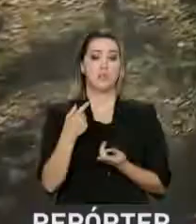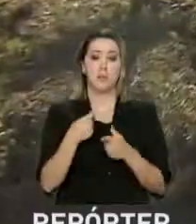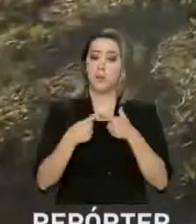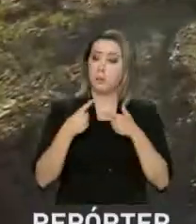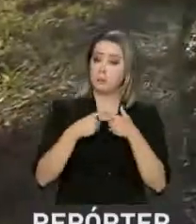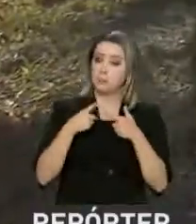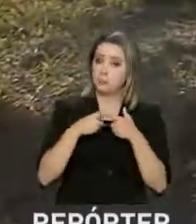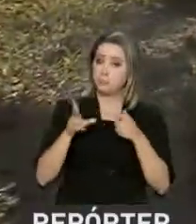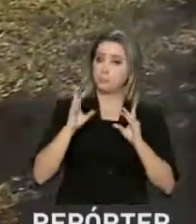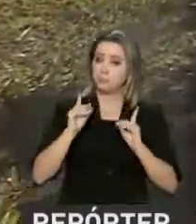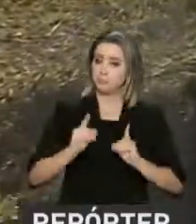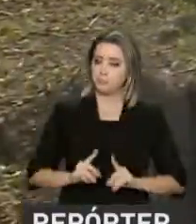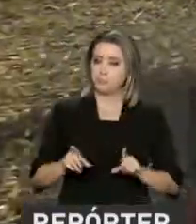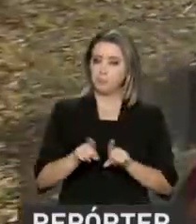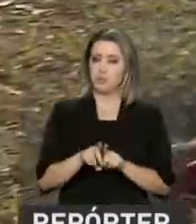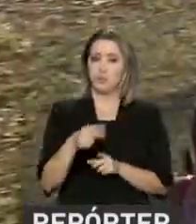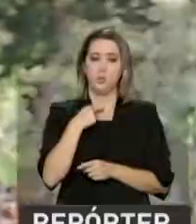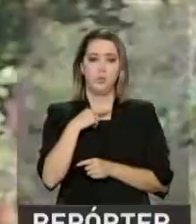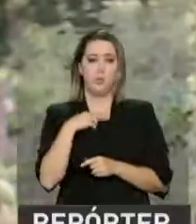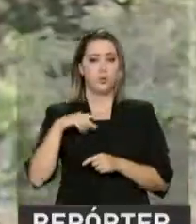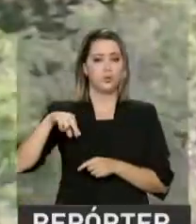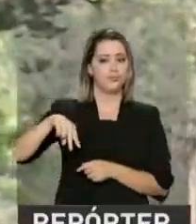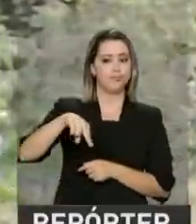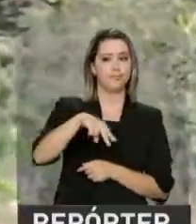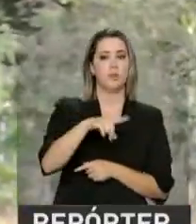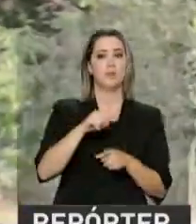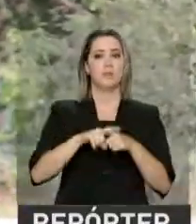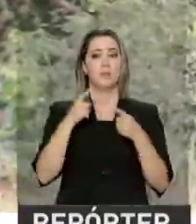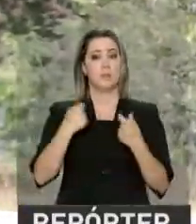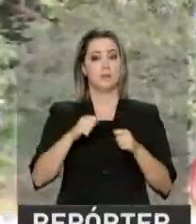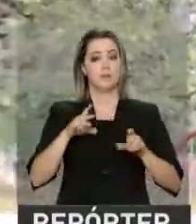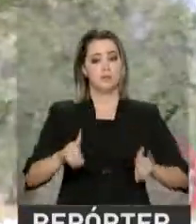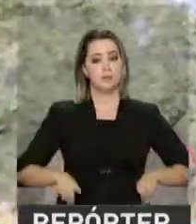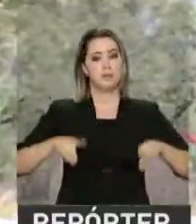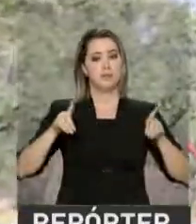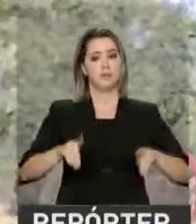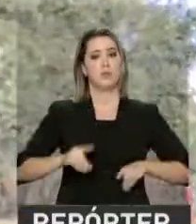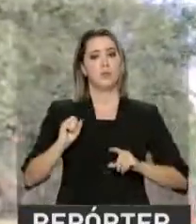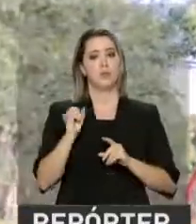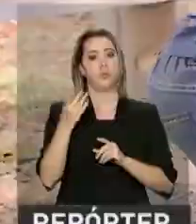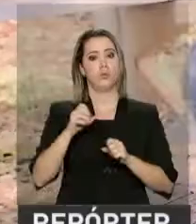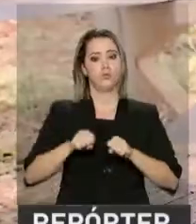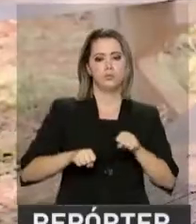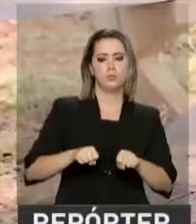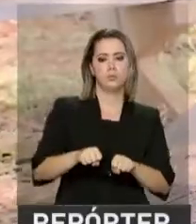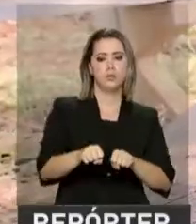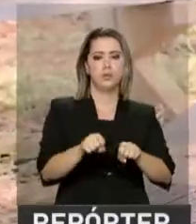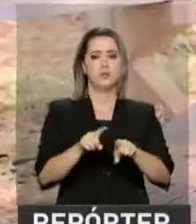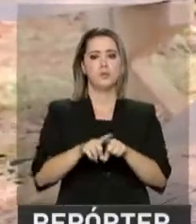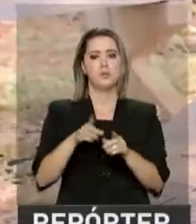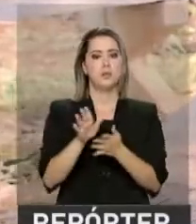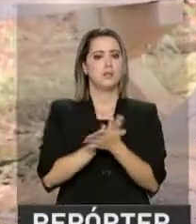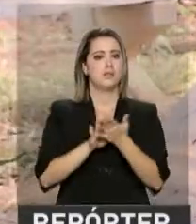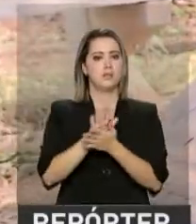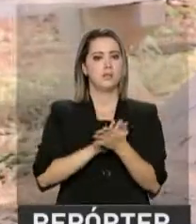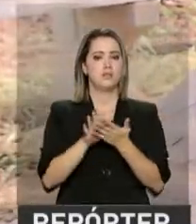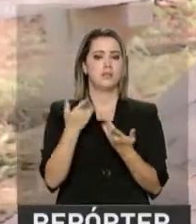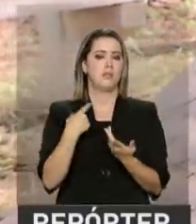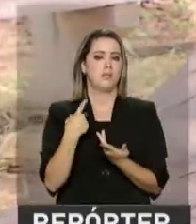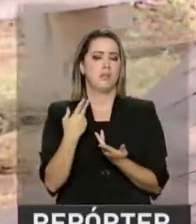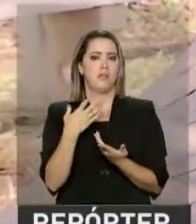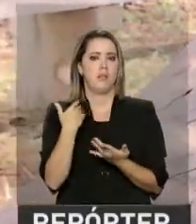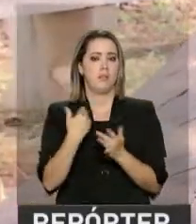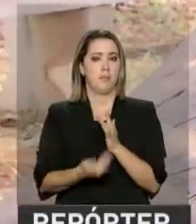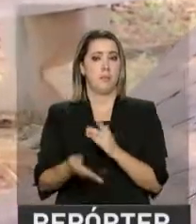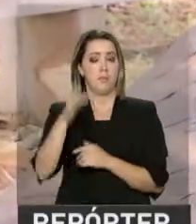que impede de andar sozinho ele precisa de cadeira de rodas ou de um andador mas nada disso fez com que parasse de